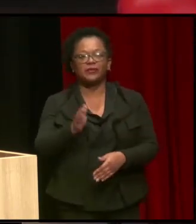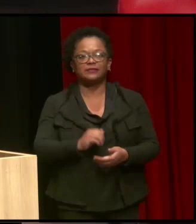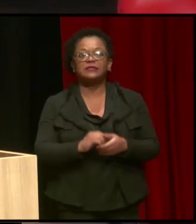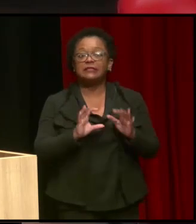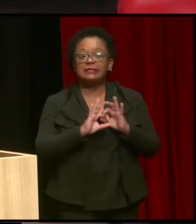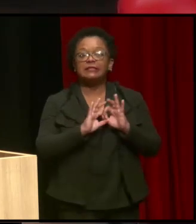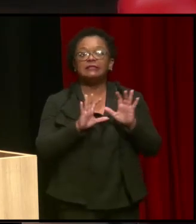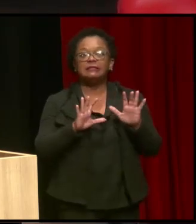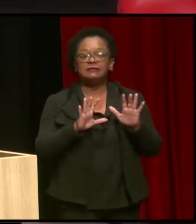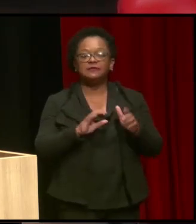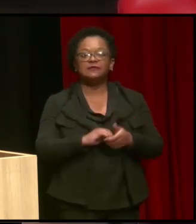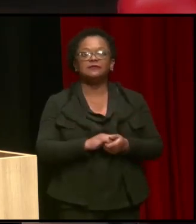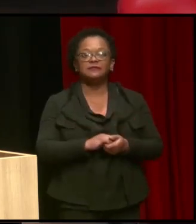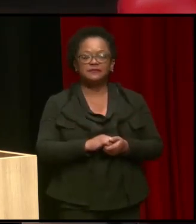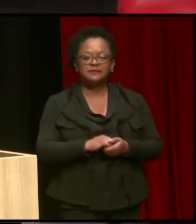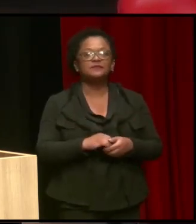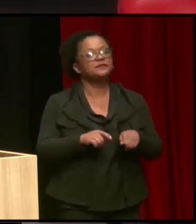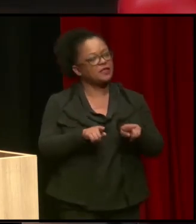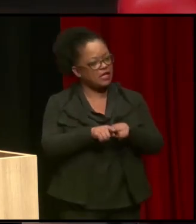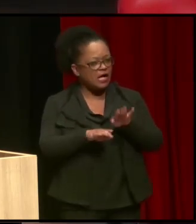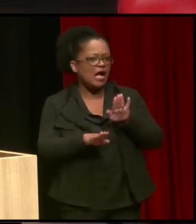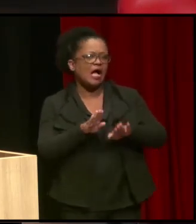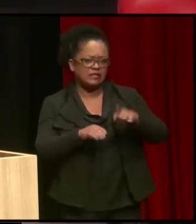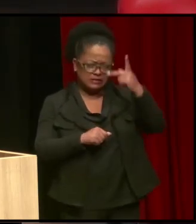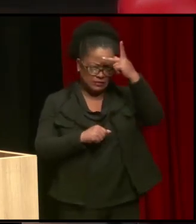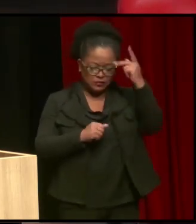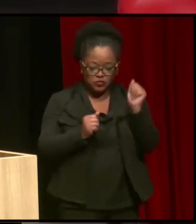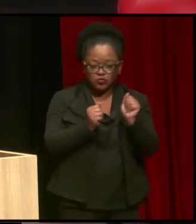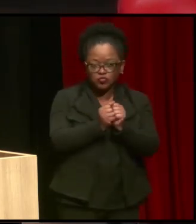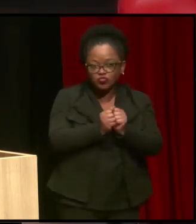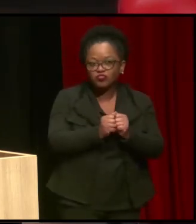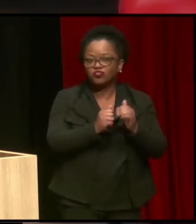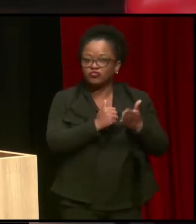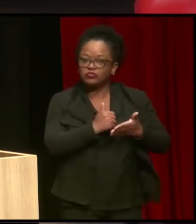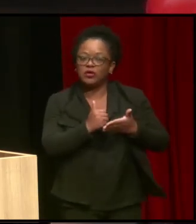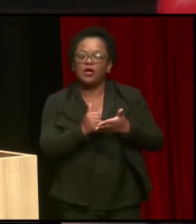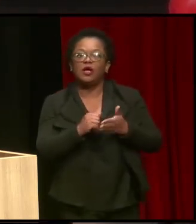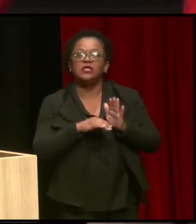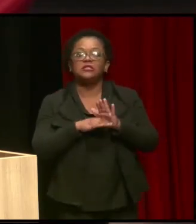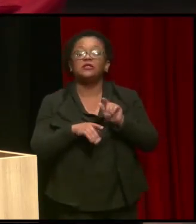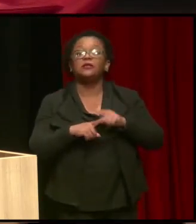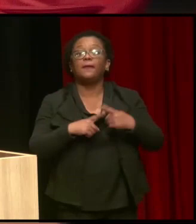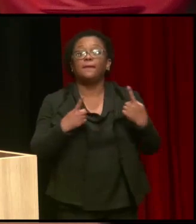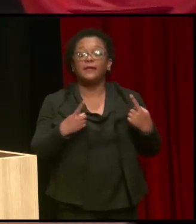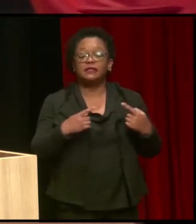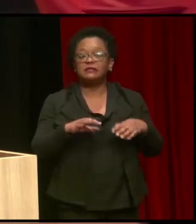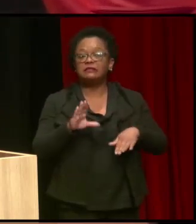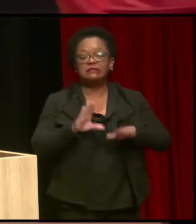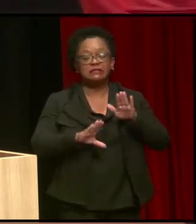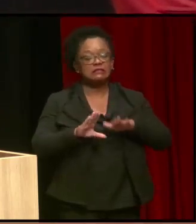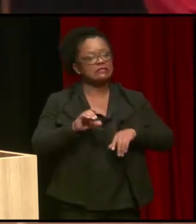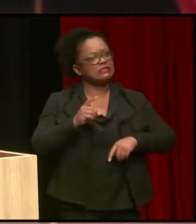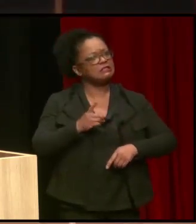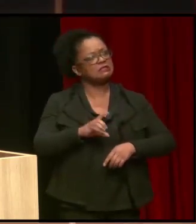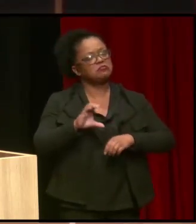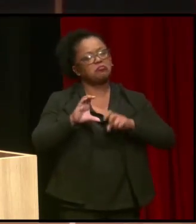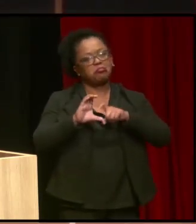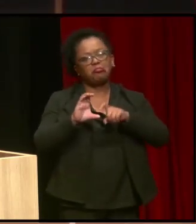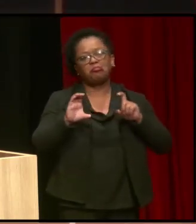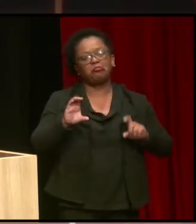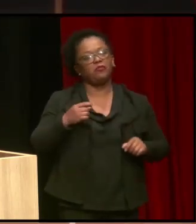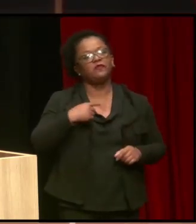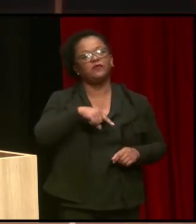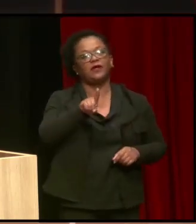Cego, né, às vezes até a esposa, o esposo que ajuda para um lugar novo, mas o cego é independente, mas a barreira relacional, a